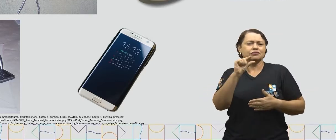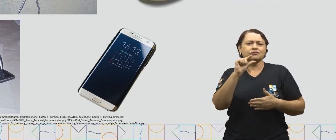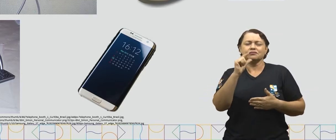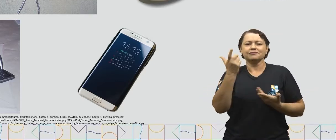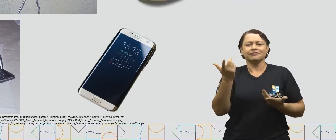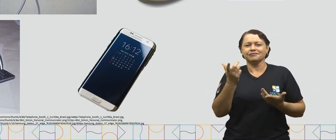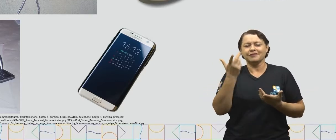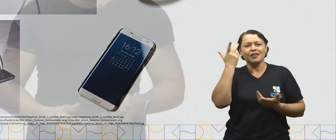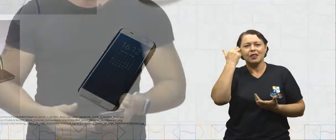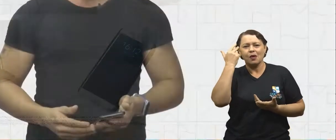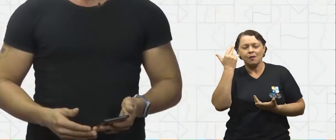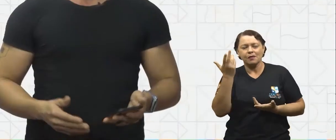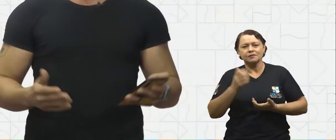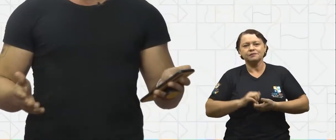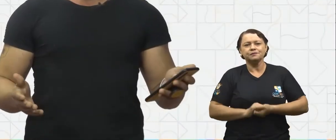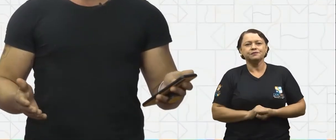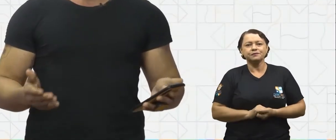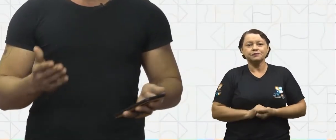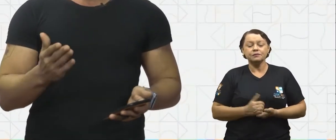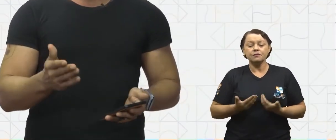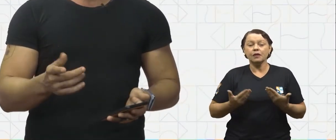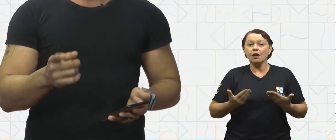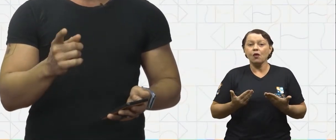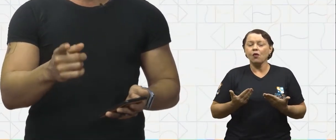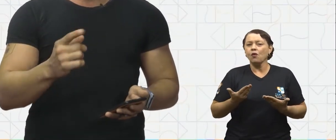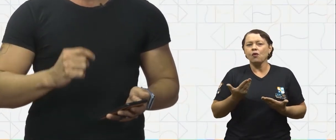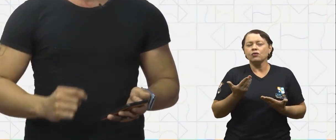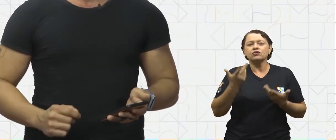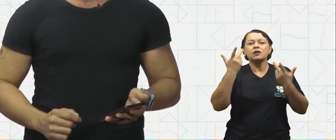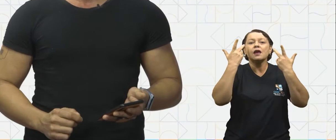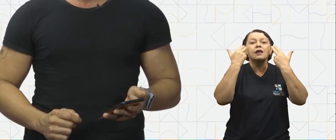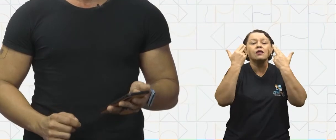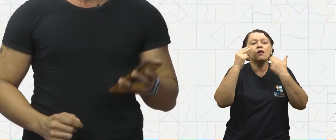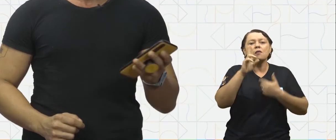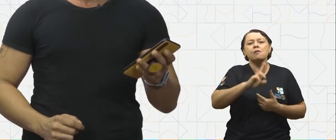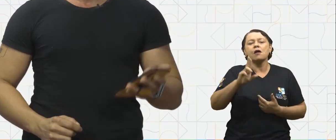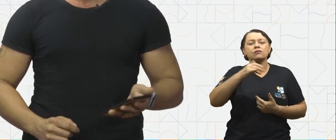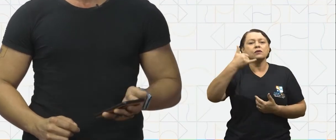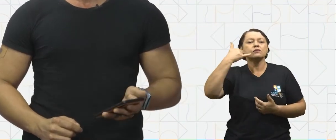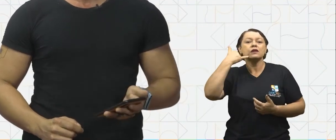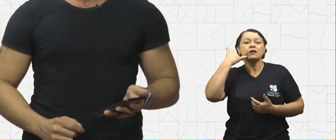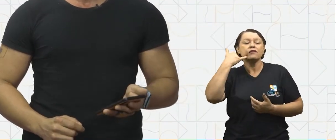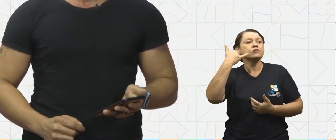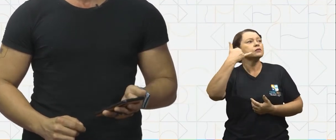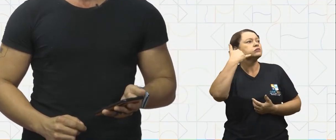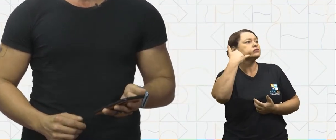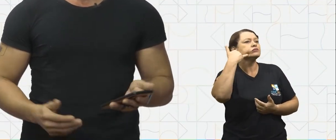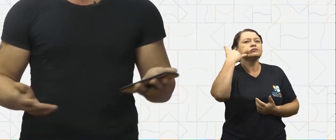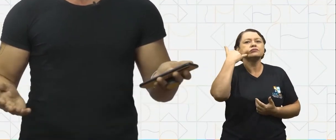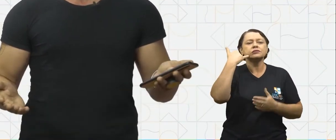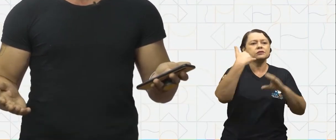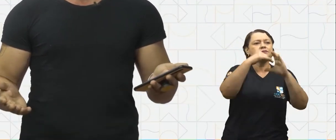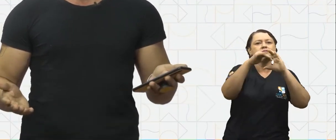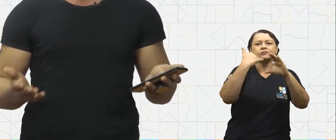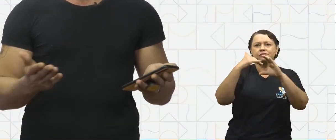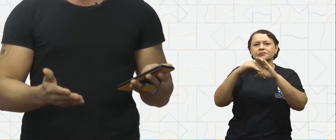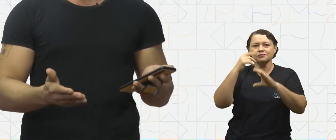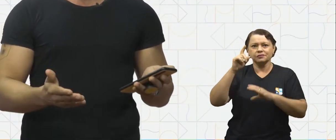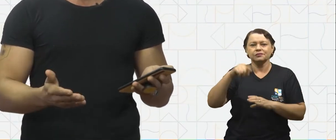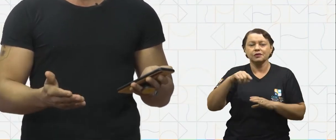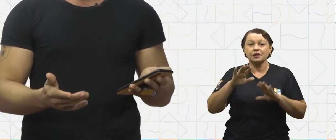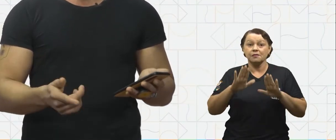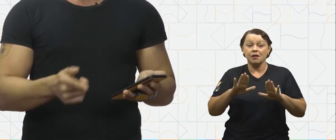bastante facilidade. Hoje em dia ficou raro você usar um telefone para fazer ligações, não é? Afinal, com